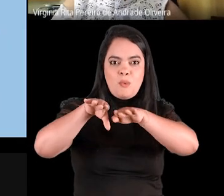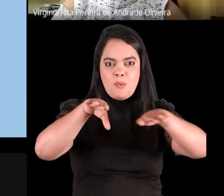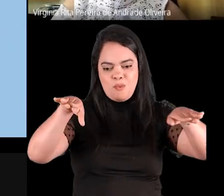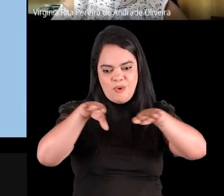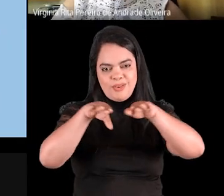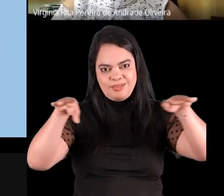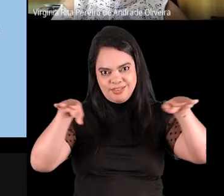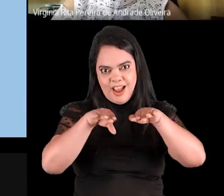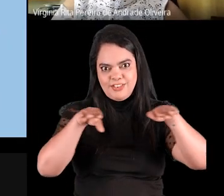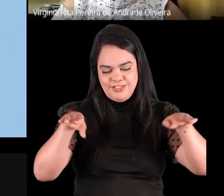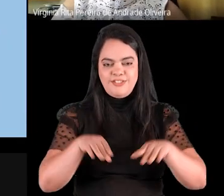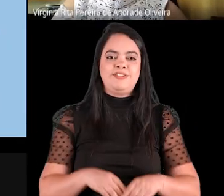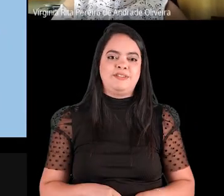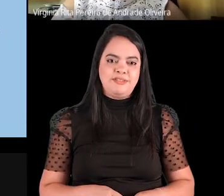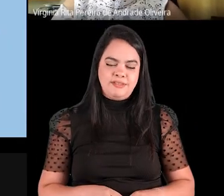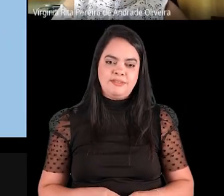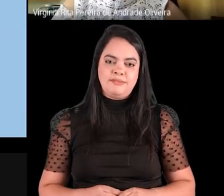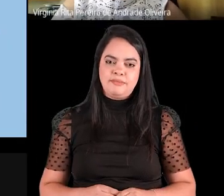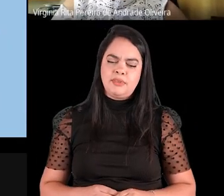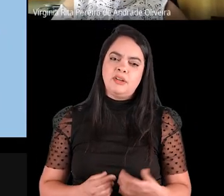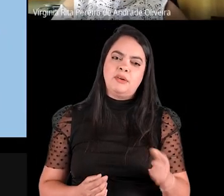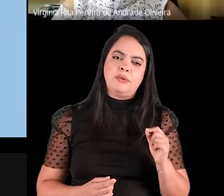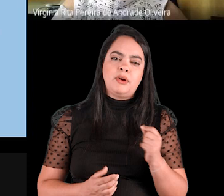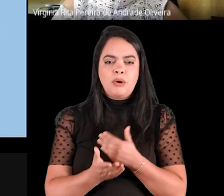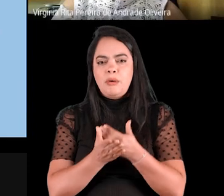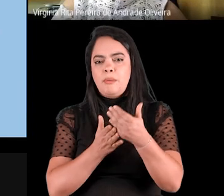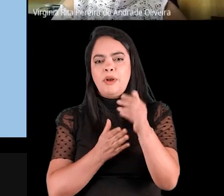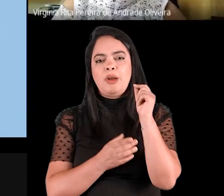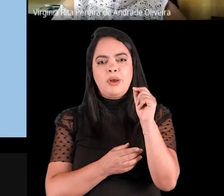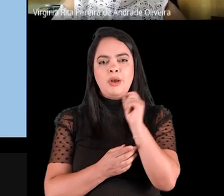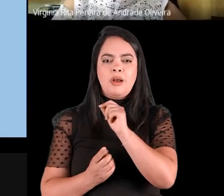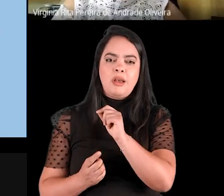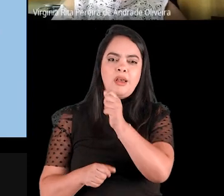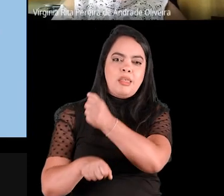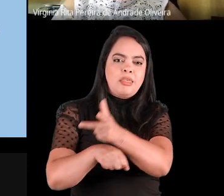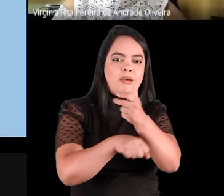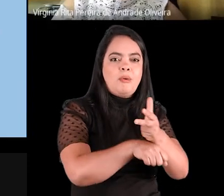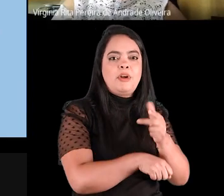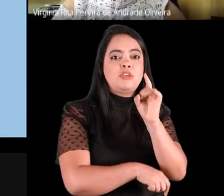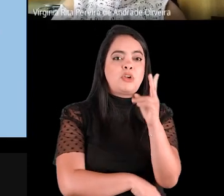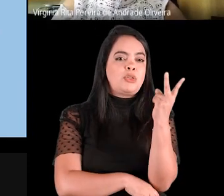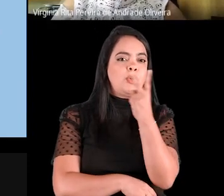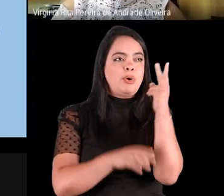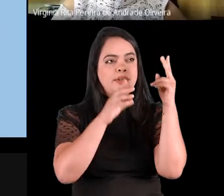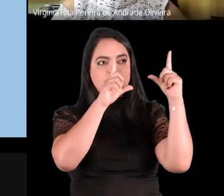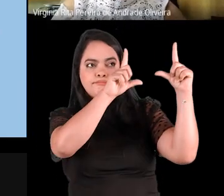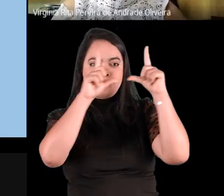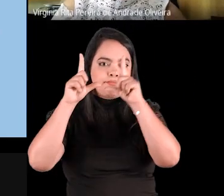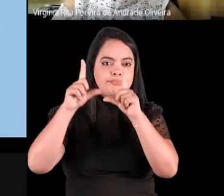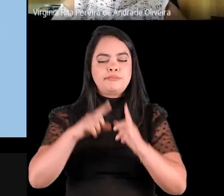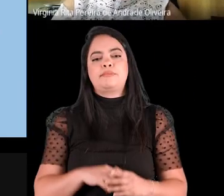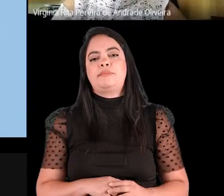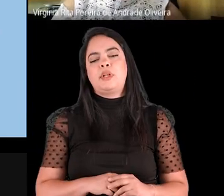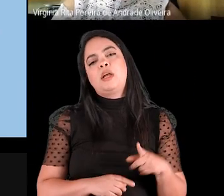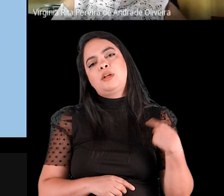Então, normalmente, né, ele começou a circular nas mídias com só esses dois quadros, né? E aí, a partir das